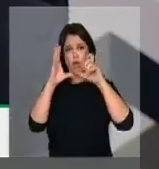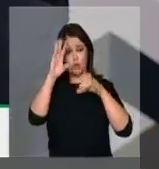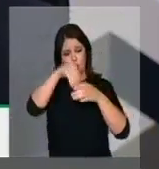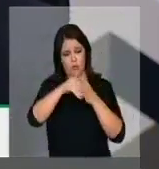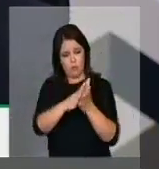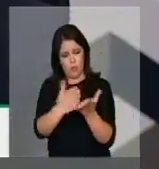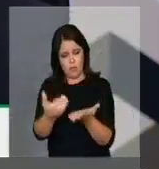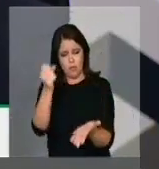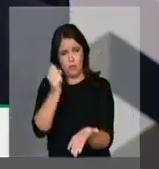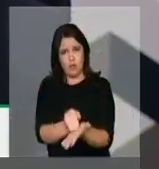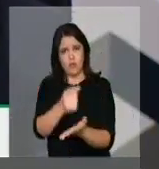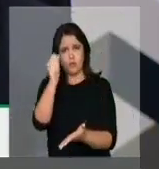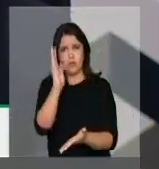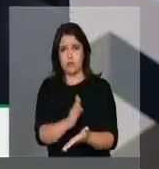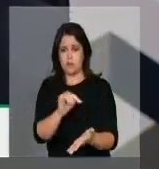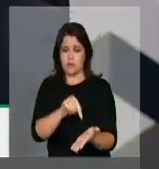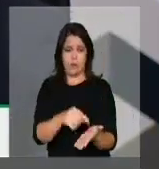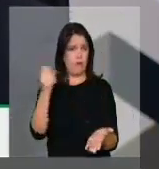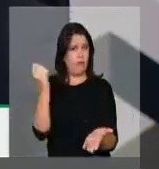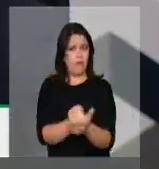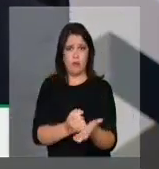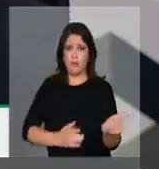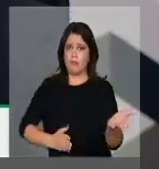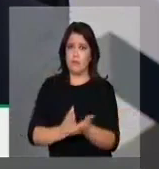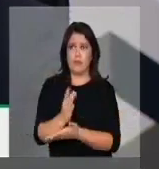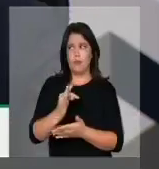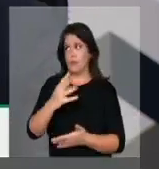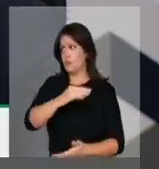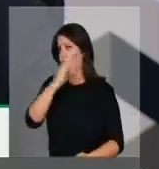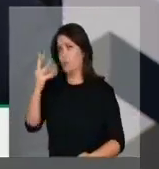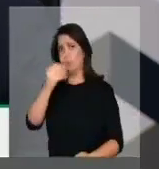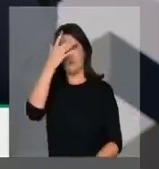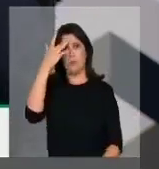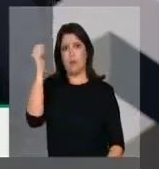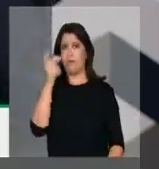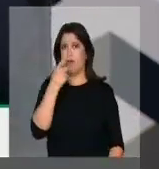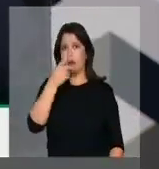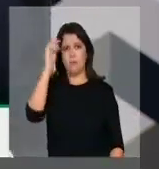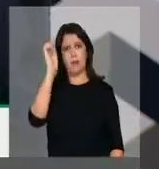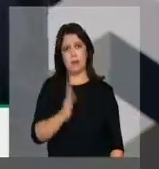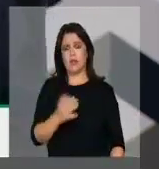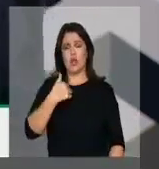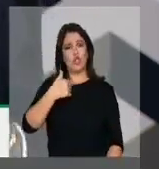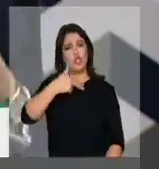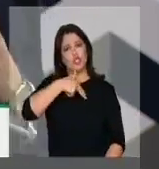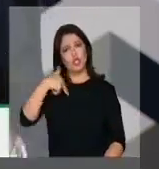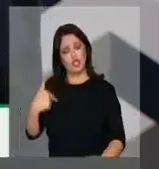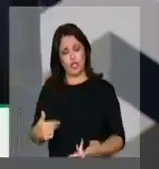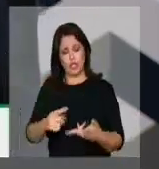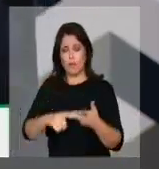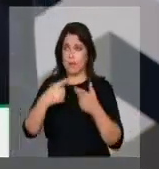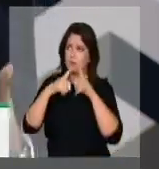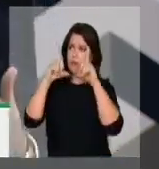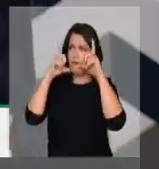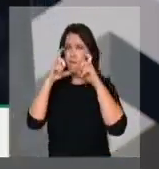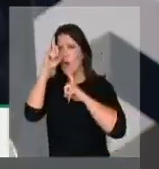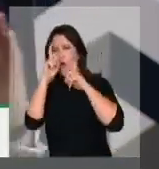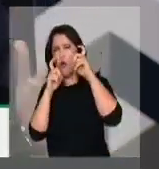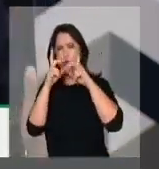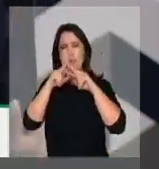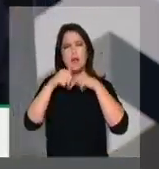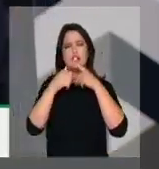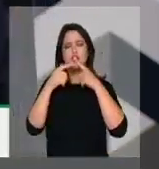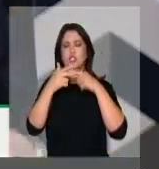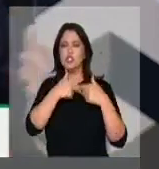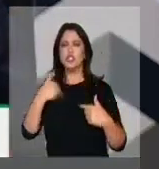foto num passaporte brasileiro e essa foto passa. Você põe um chinês, alguém com aspecto